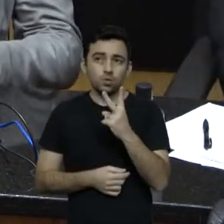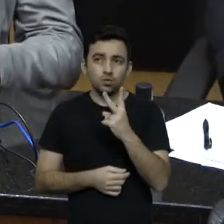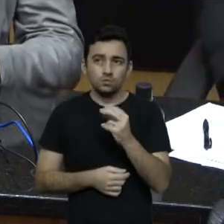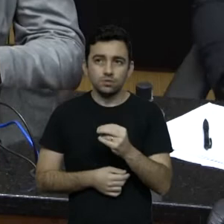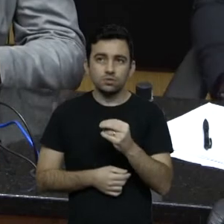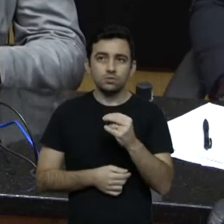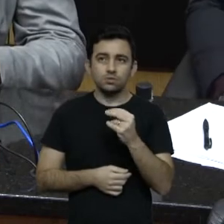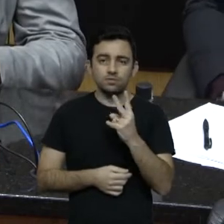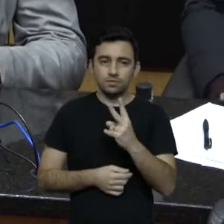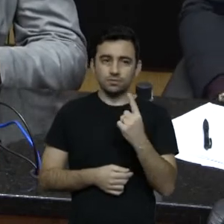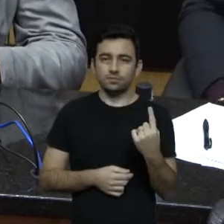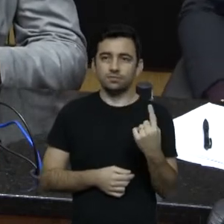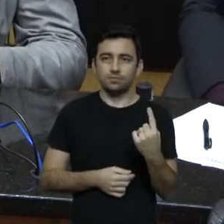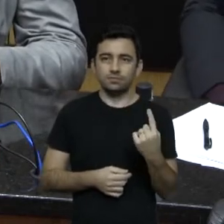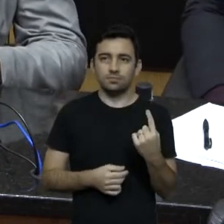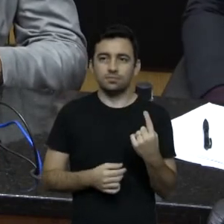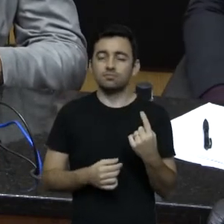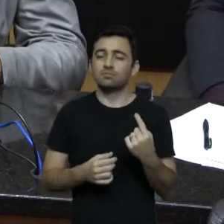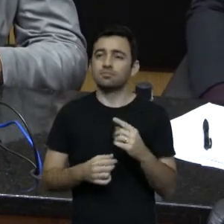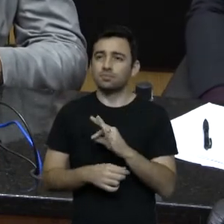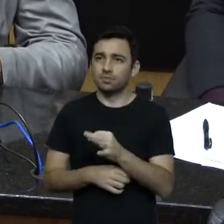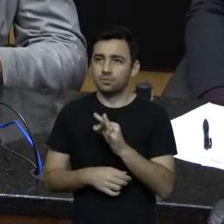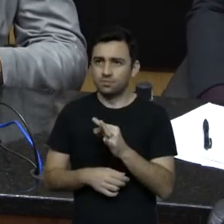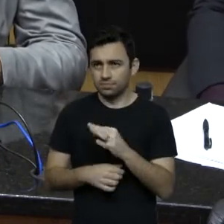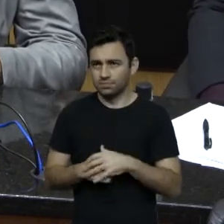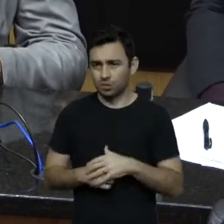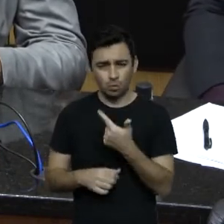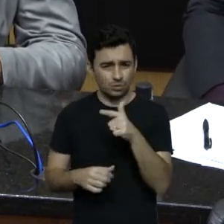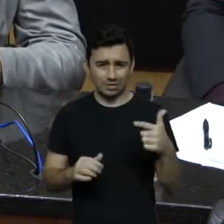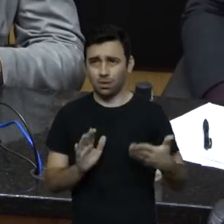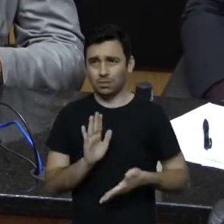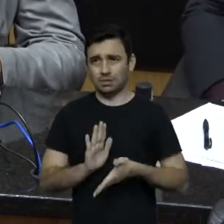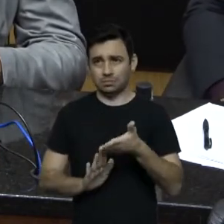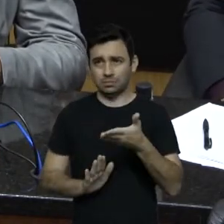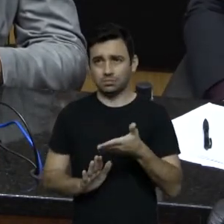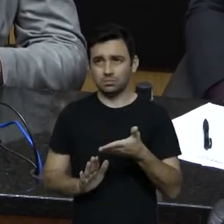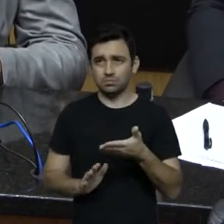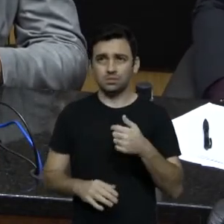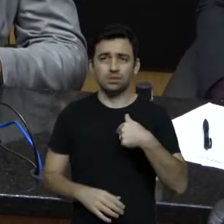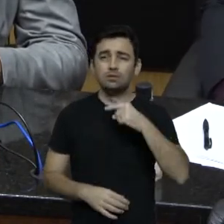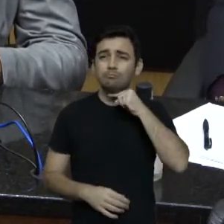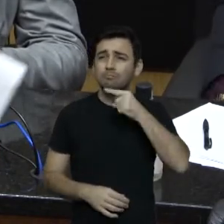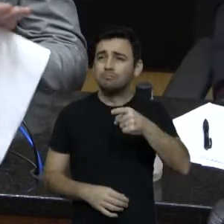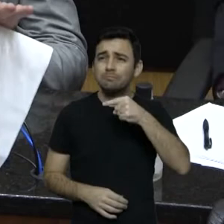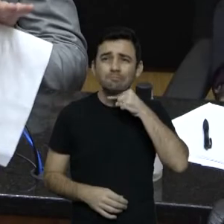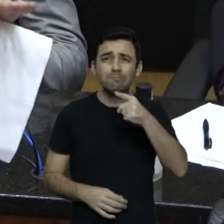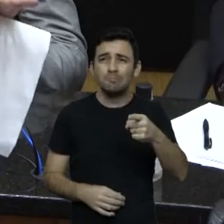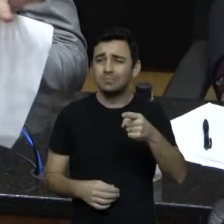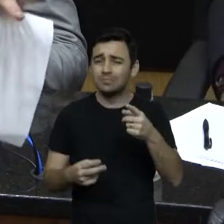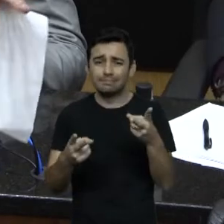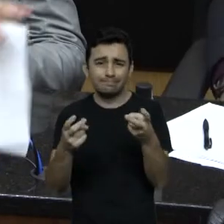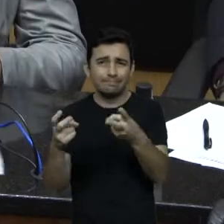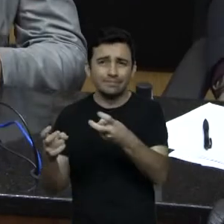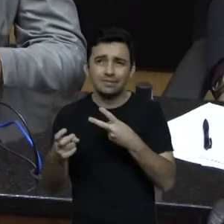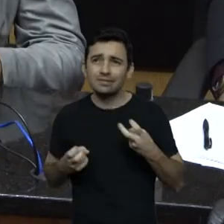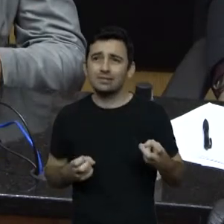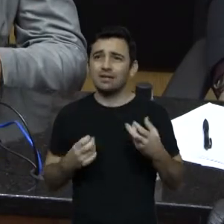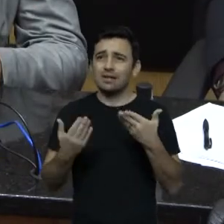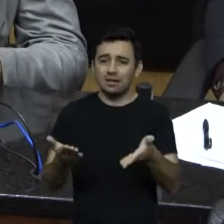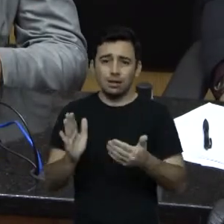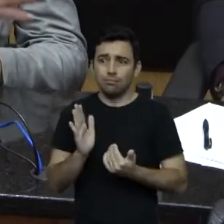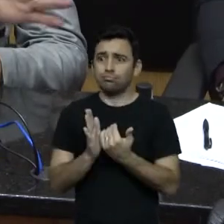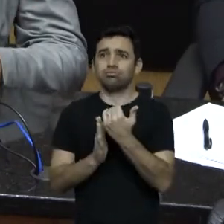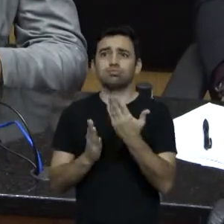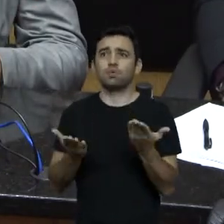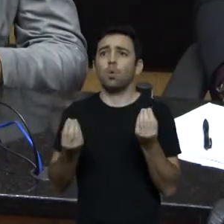2021 deputado Ricardo Alba ninguém aumentou eu não consigo ver essa questão do